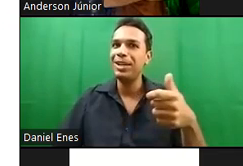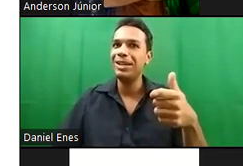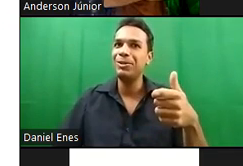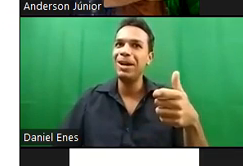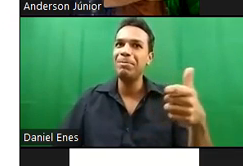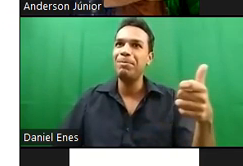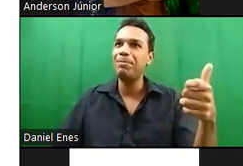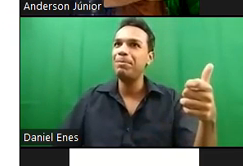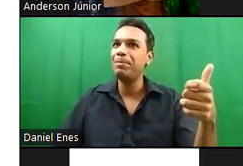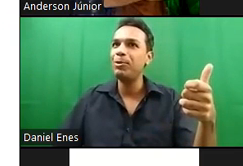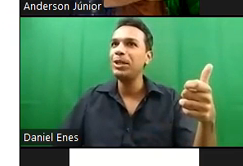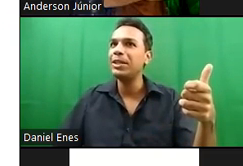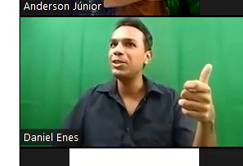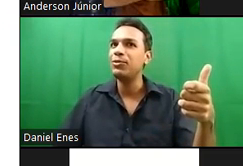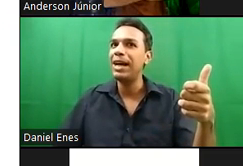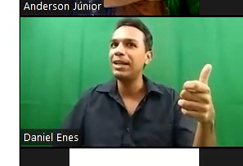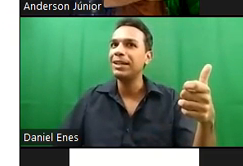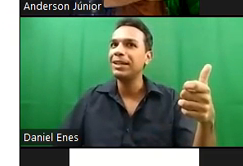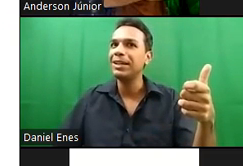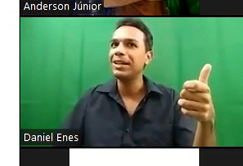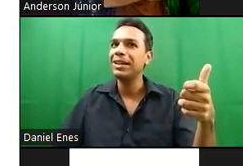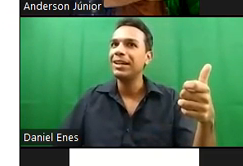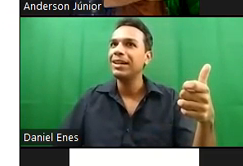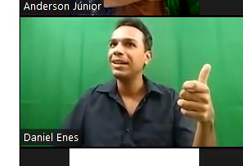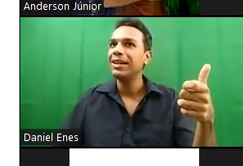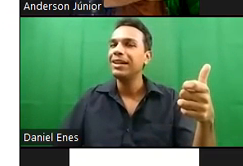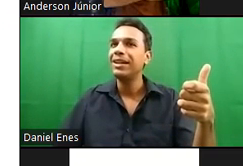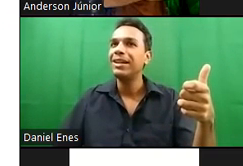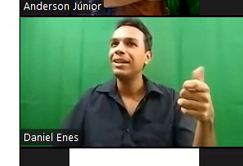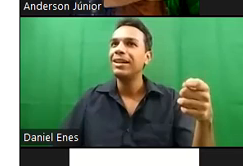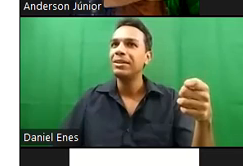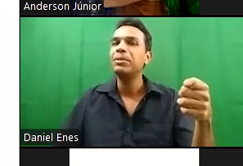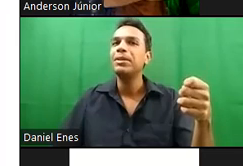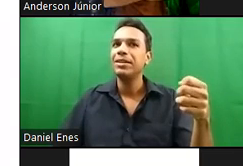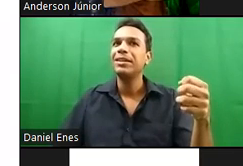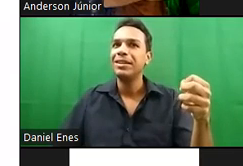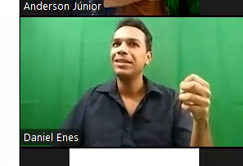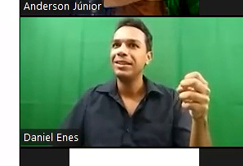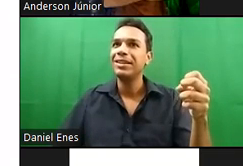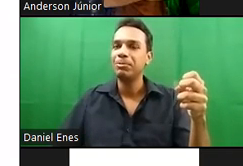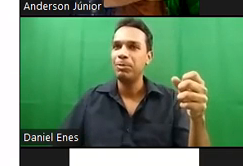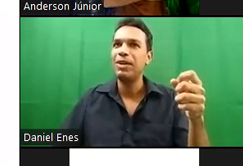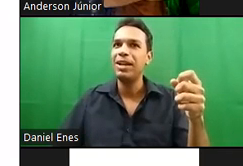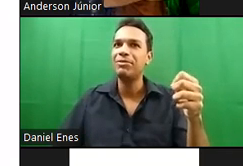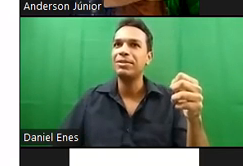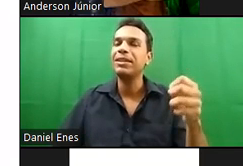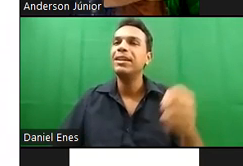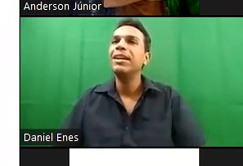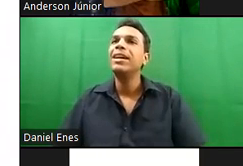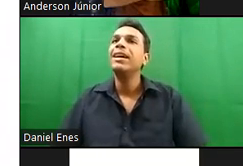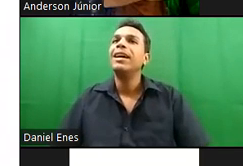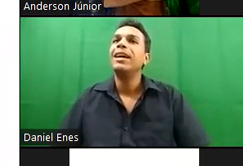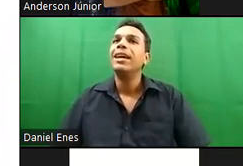Por Daniel, que não é... Oi, Anderson, não, fala. só uma curiosidade, que você falou isso, eu lembrei de uma coisa. Pode falar. Um